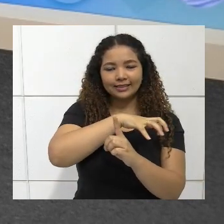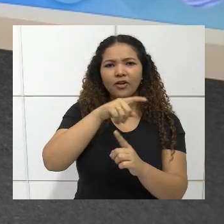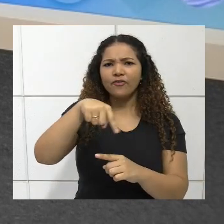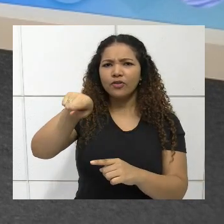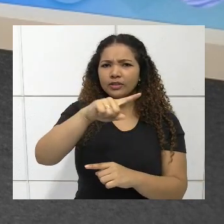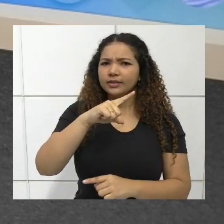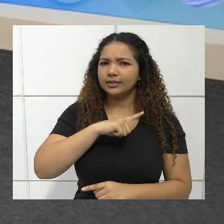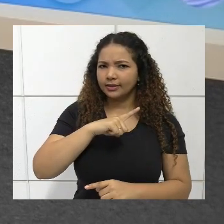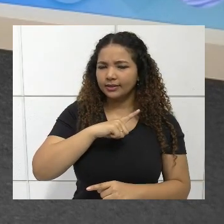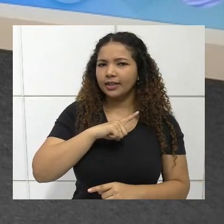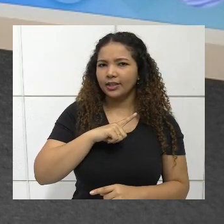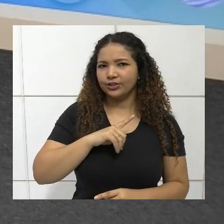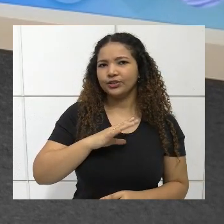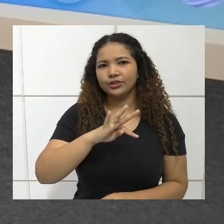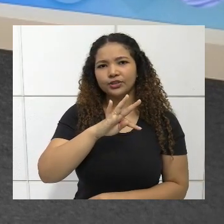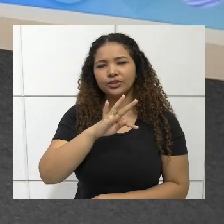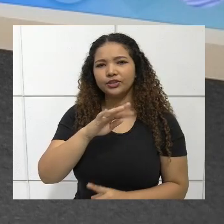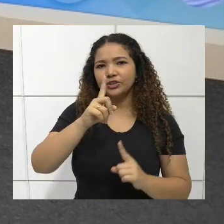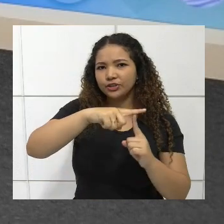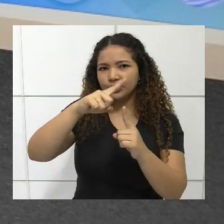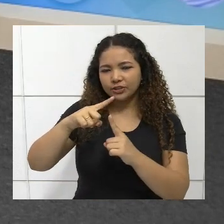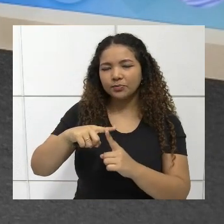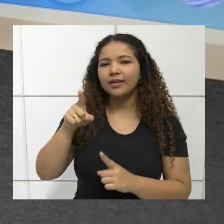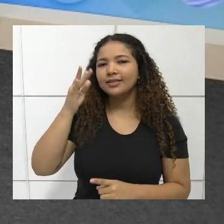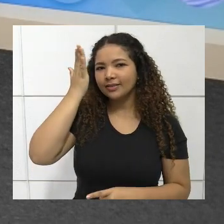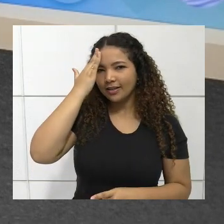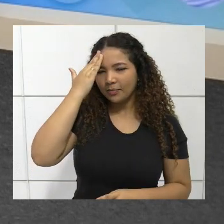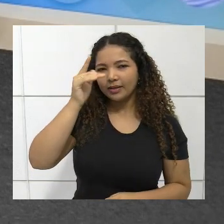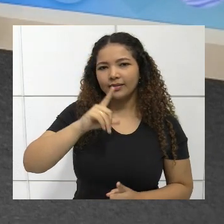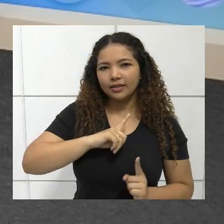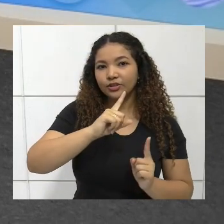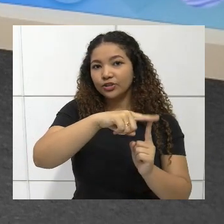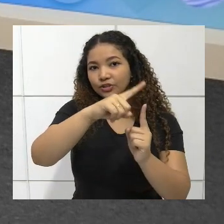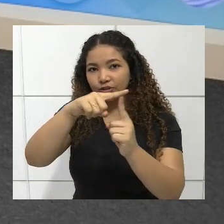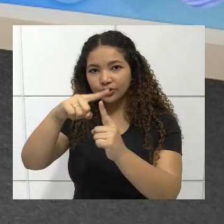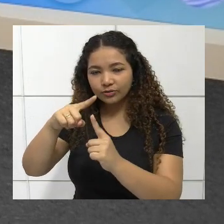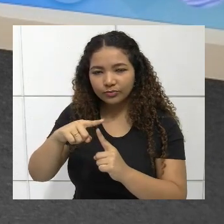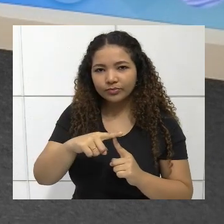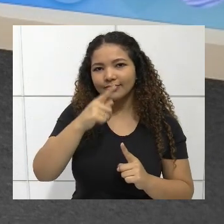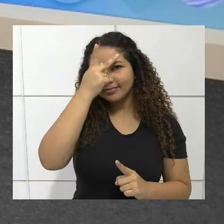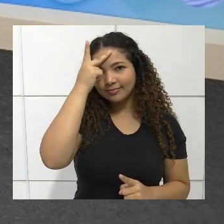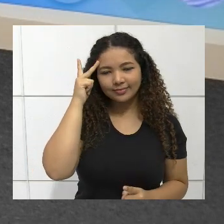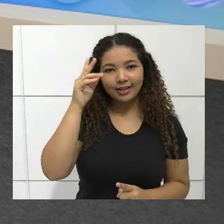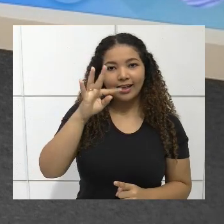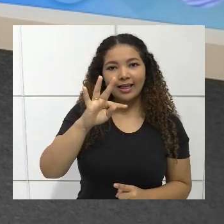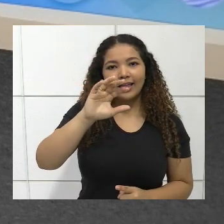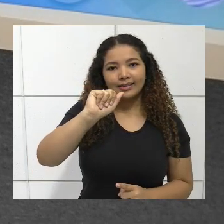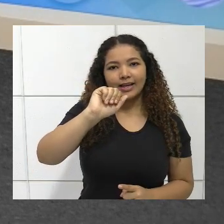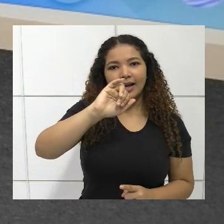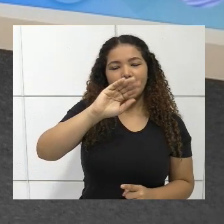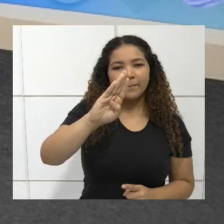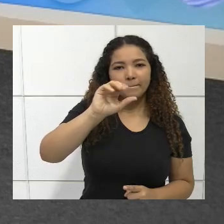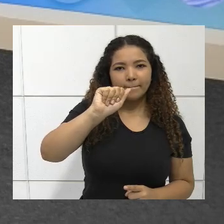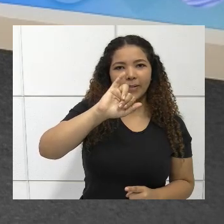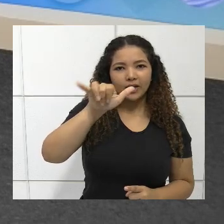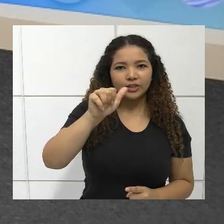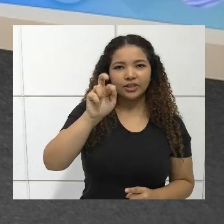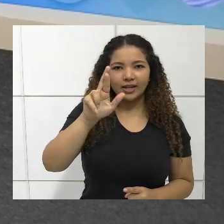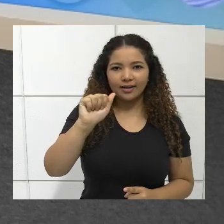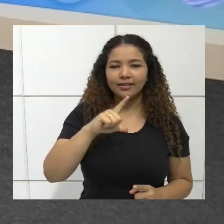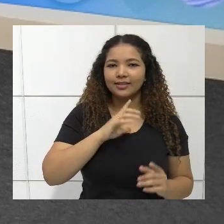que tem um time, eu sei de um que está aqui bem perto da gente, né? Pessoal que acompanha sempre. Tabajara River Plate. River Plate. Esse